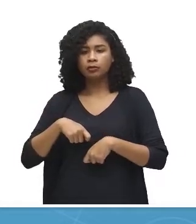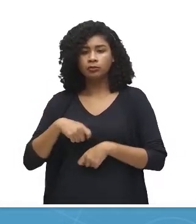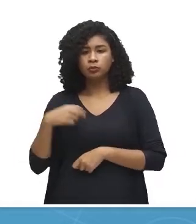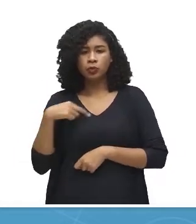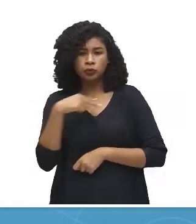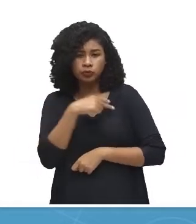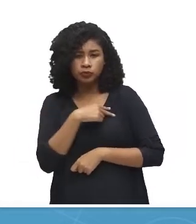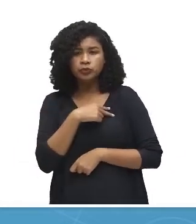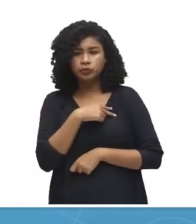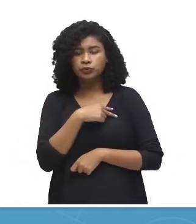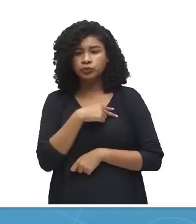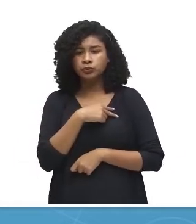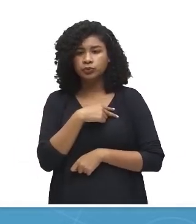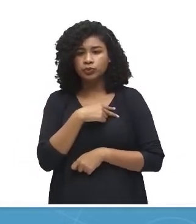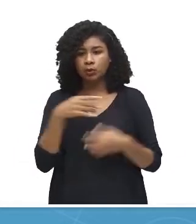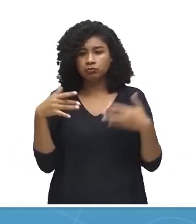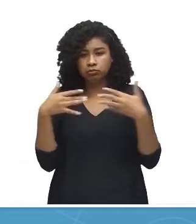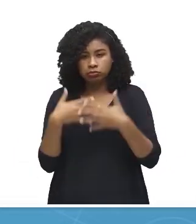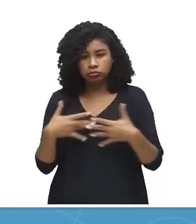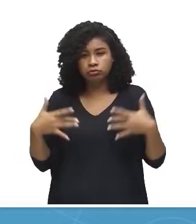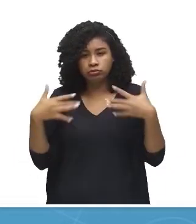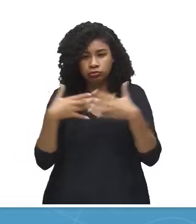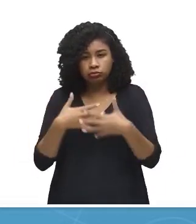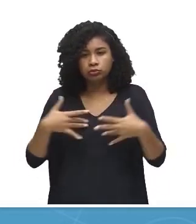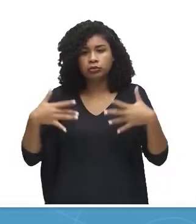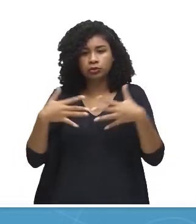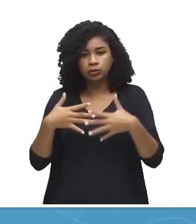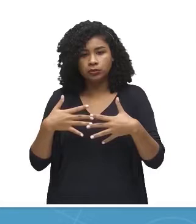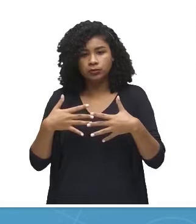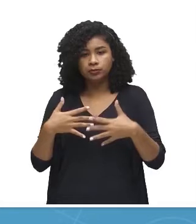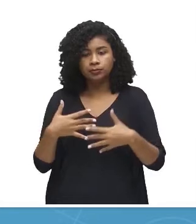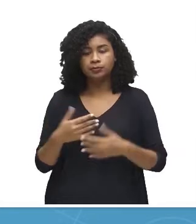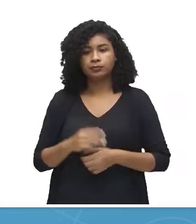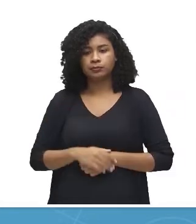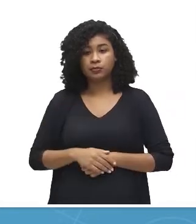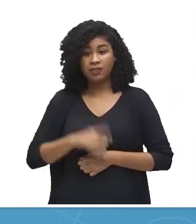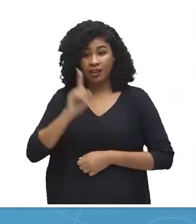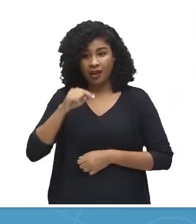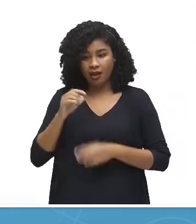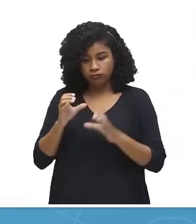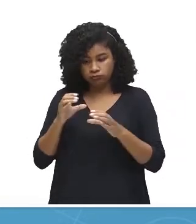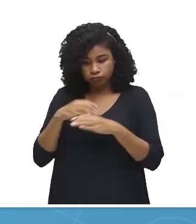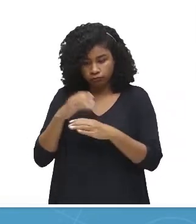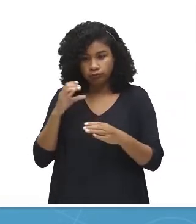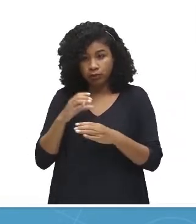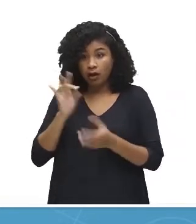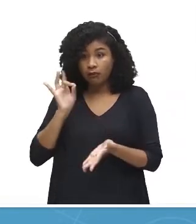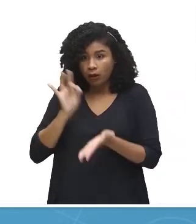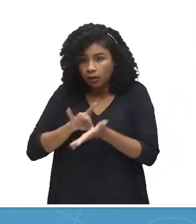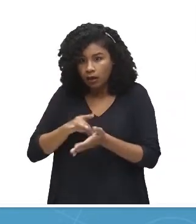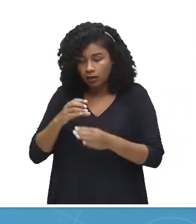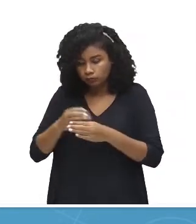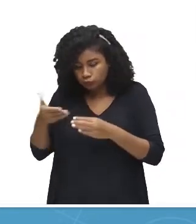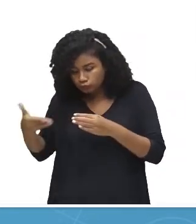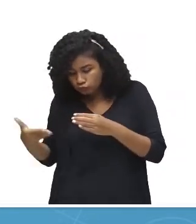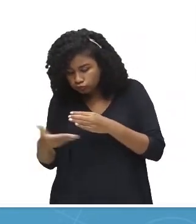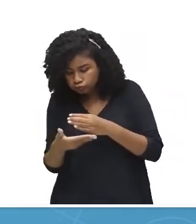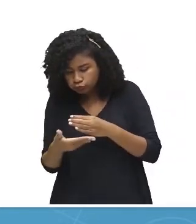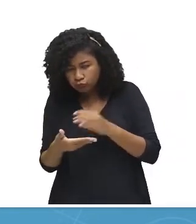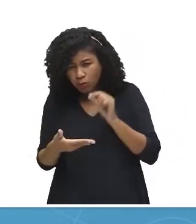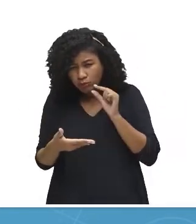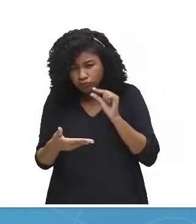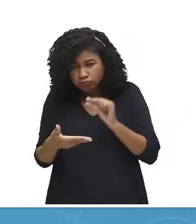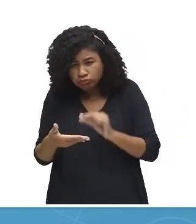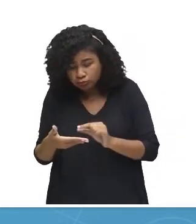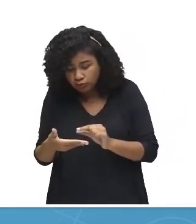tá? Então, aqui é uma fotomicrografia real de um tecido epitelial. E a gente consegue observar aí as